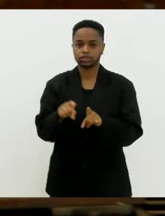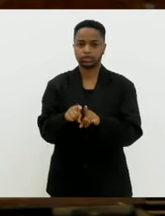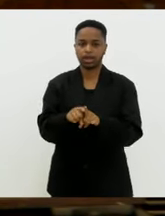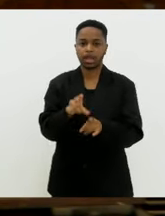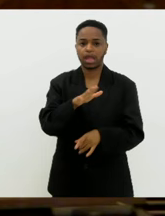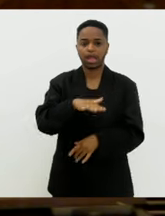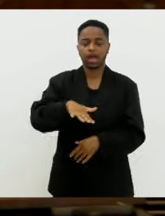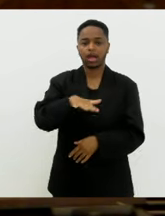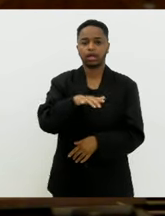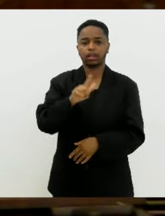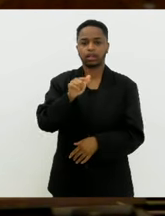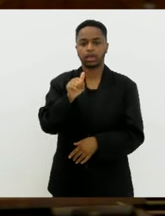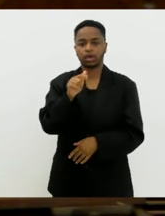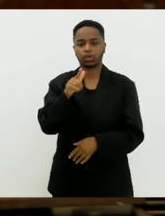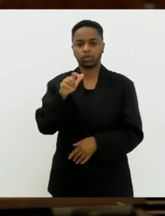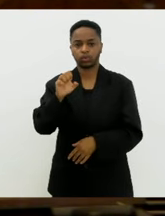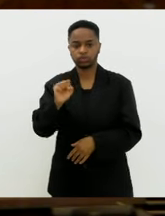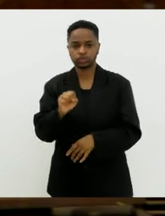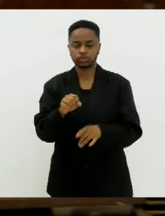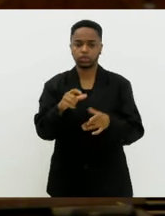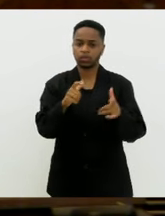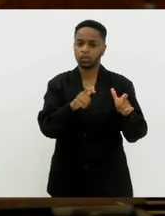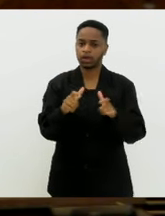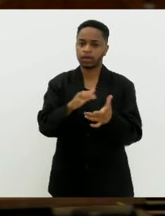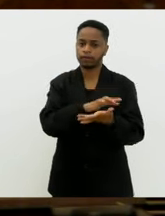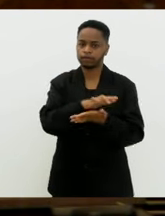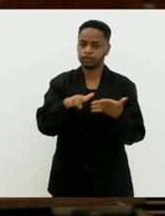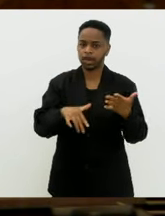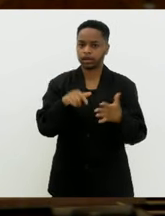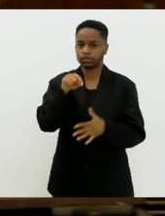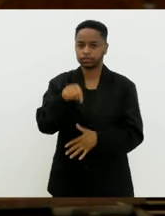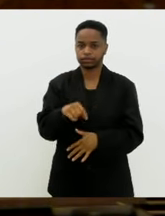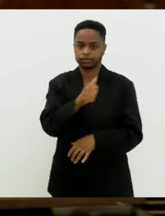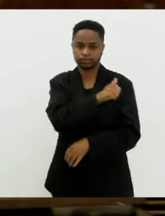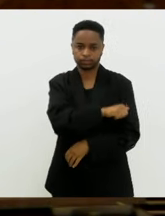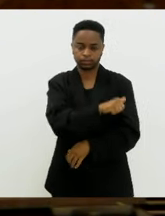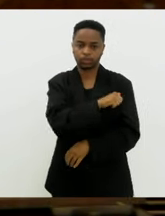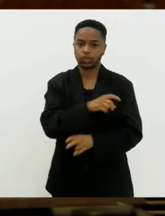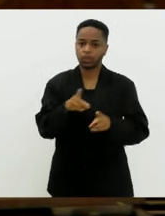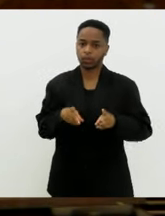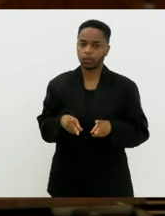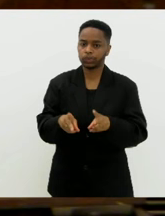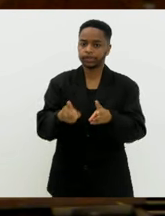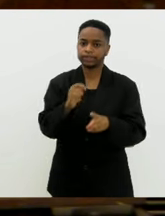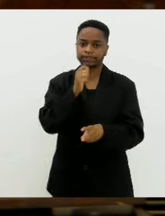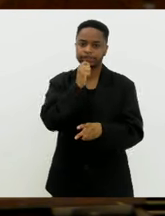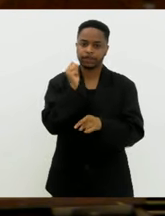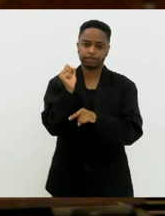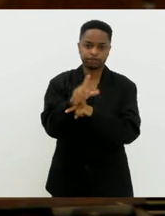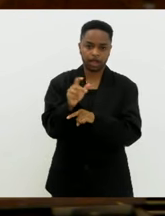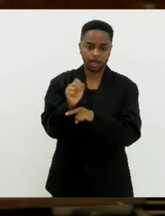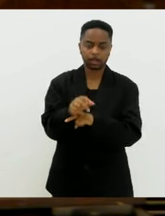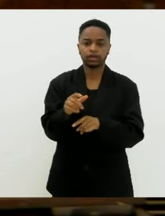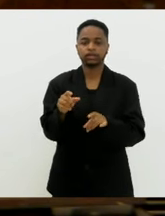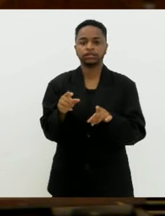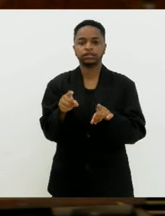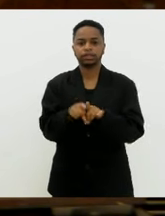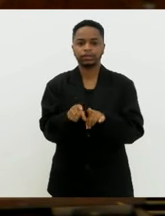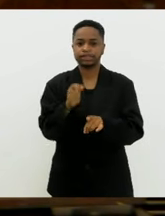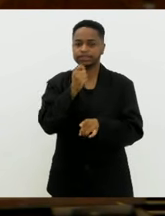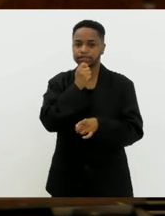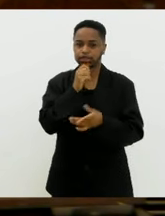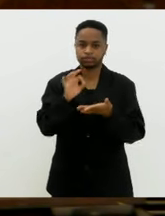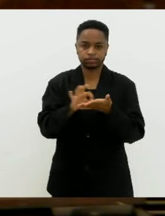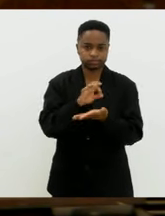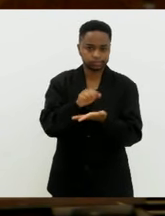lagos, em diferentes pontos do nosso estado, continuam sem vaga na escola, sem matrícula